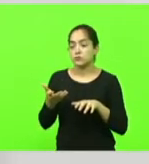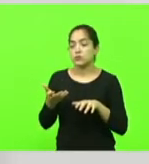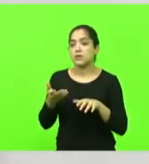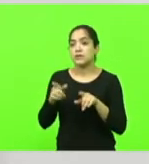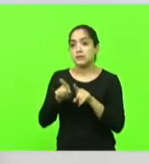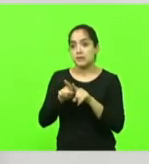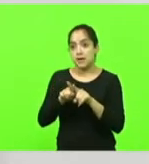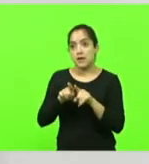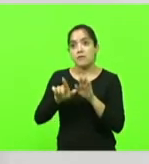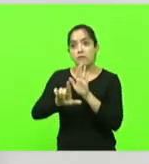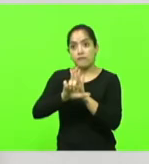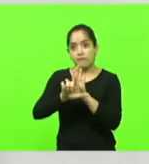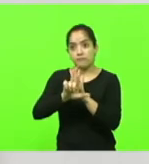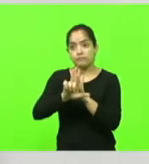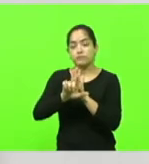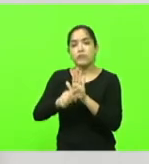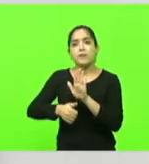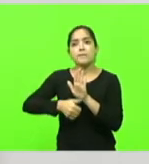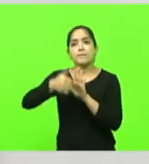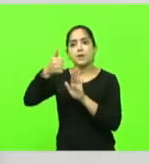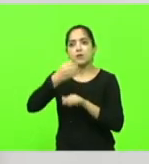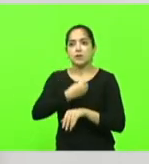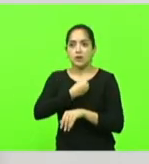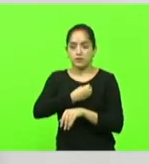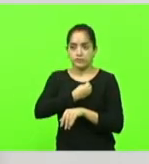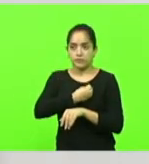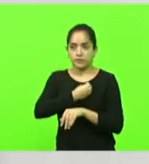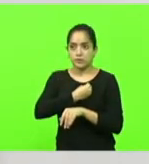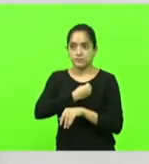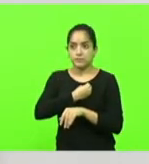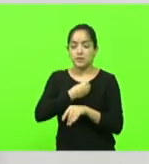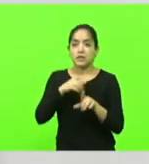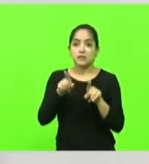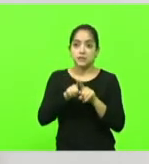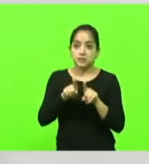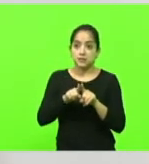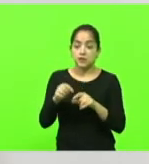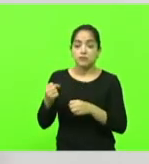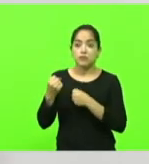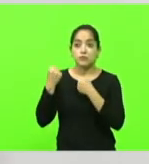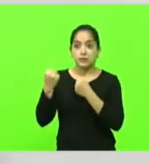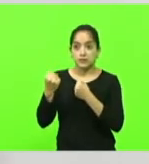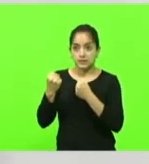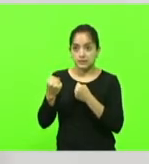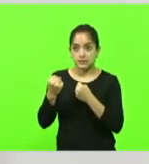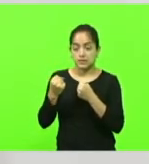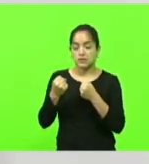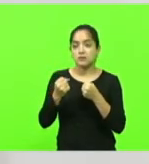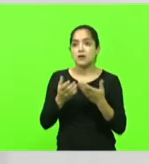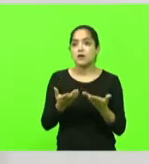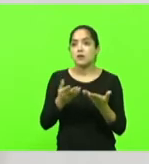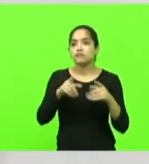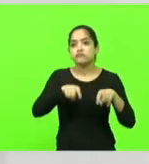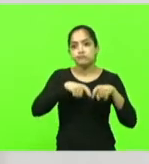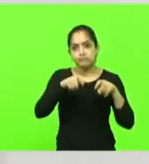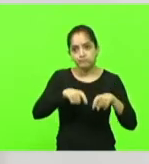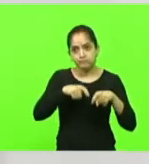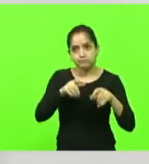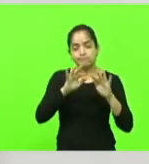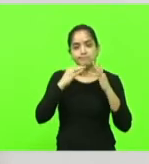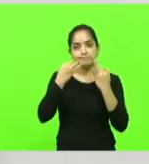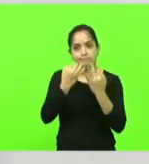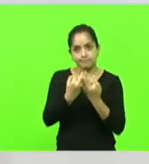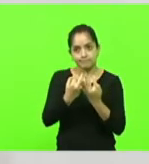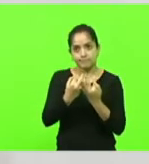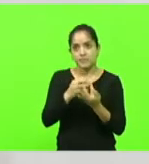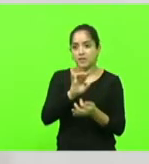lei vai melhorar a vida dos trabalhadores e trabalhadoras rurais, fortalecer a agricultura familiar para continuar produzindo alimentos que chegam à mesa de